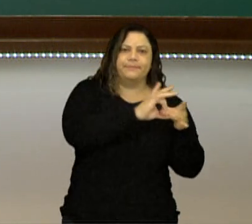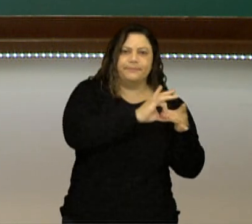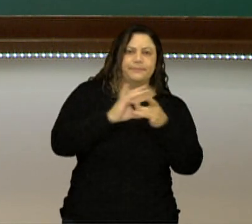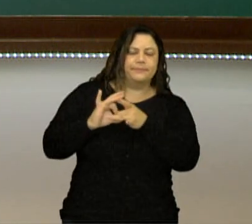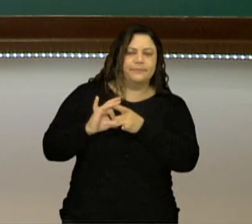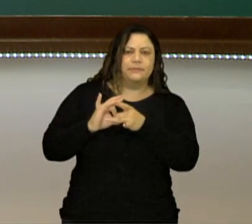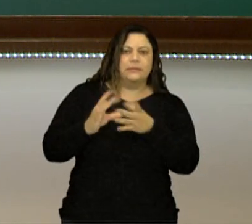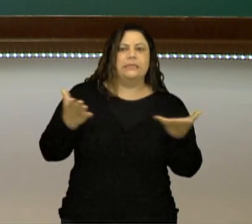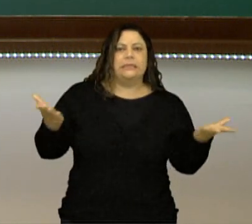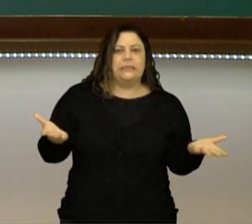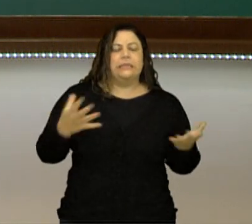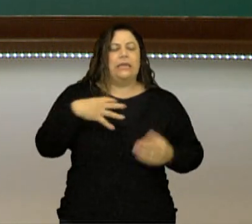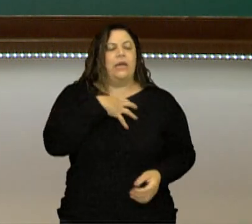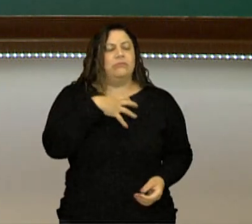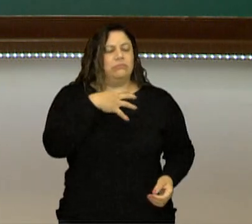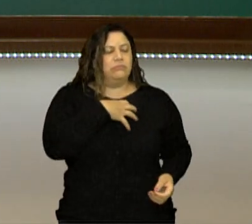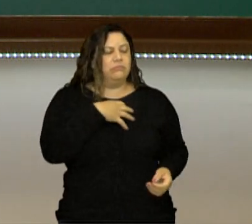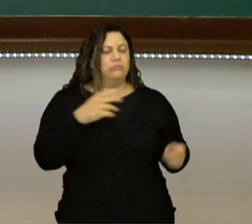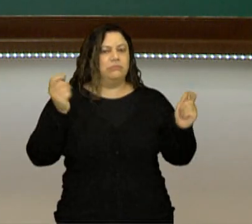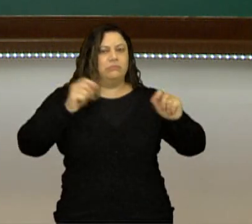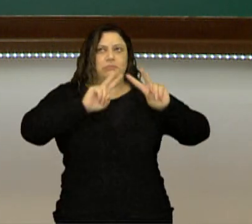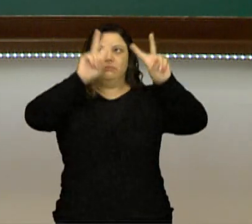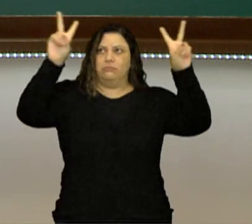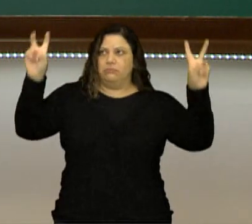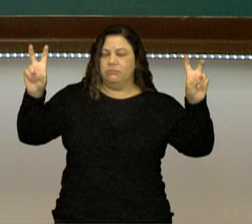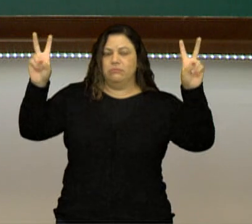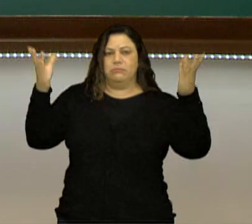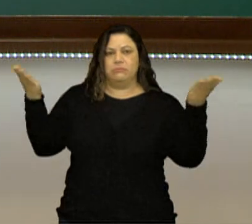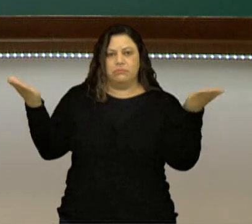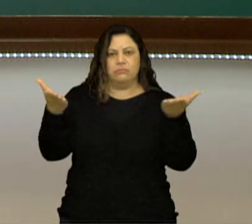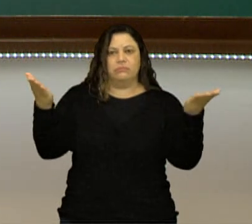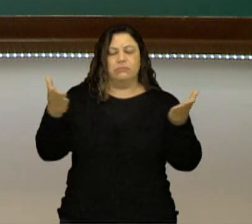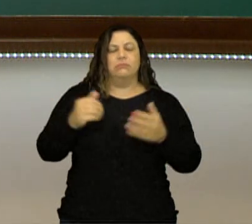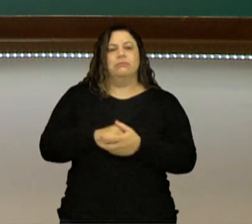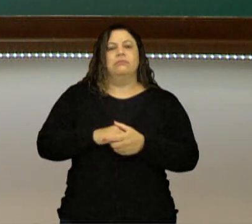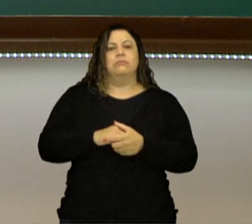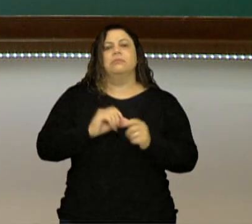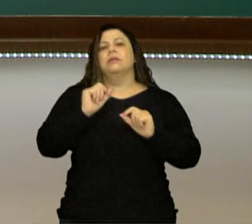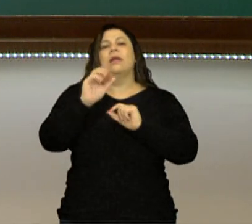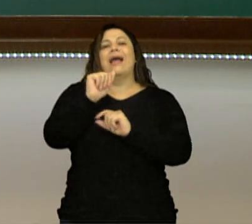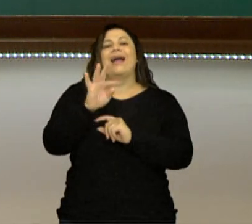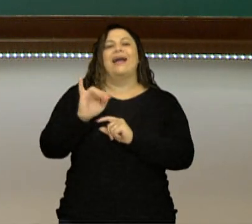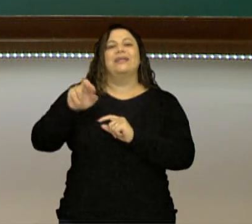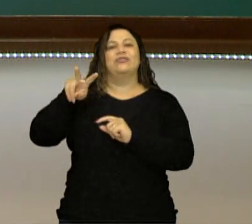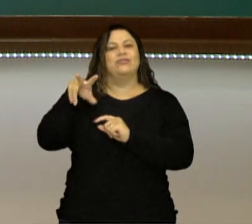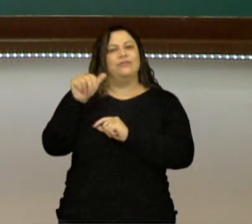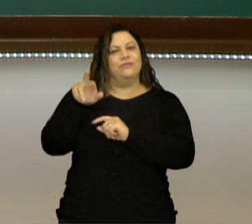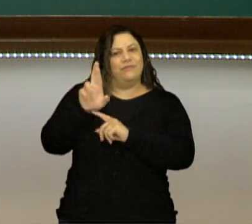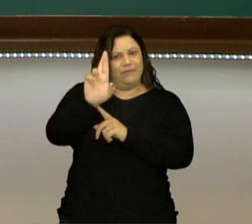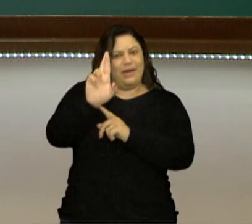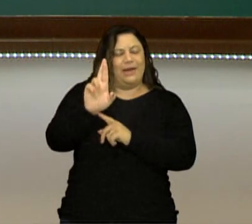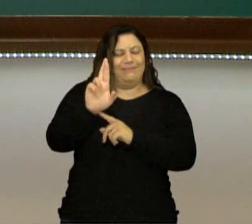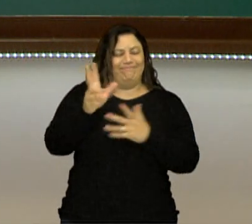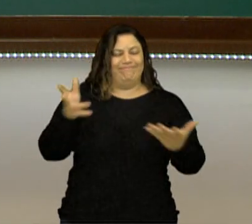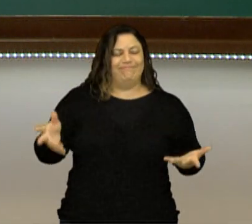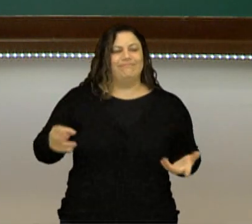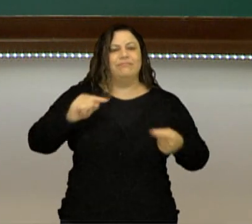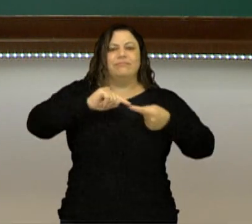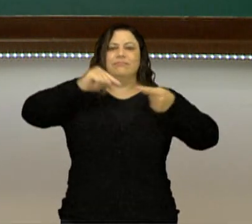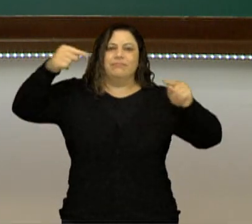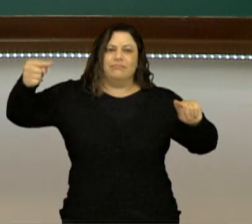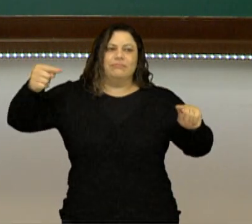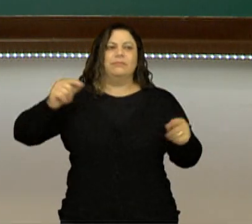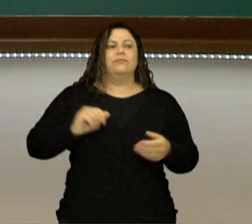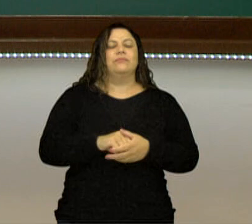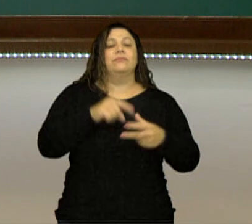ligar no sentido ali, entre aspas, né? Ativar, vamos entender no sentido de ativar o gene, né? As células